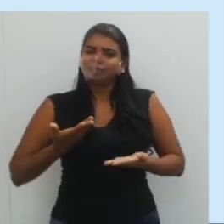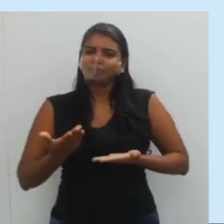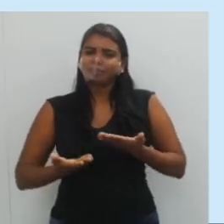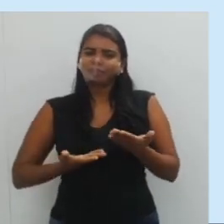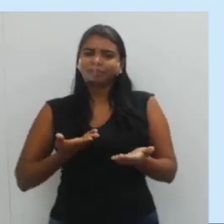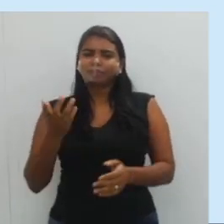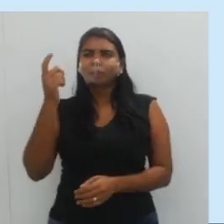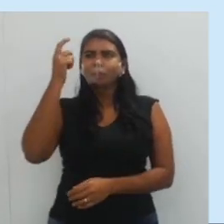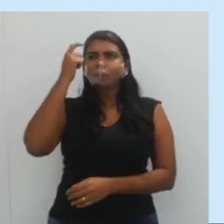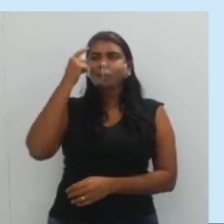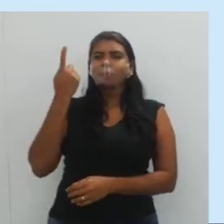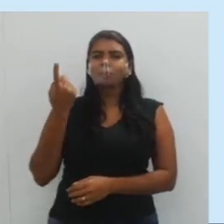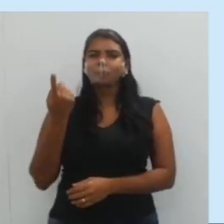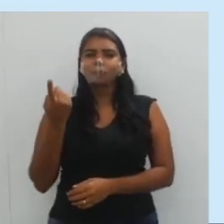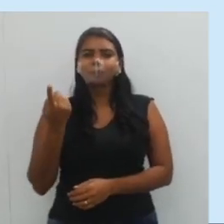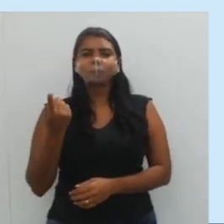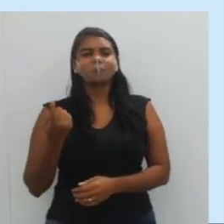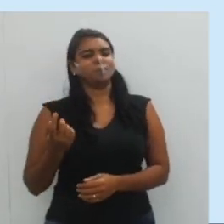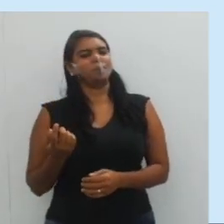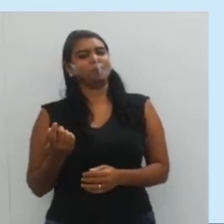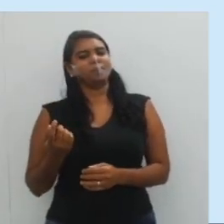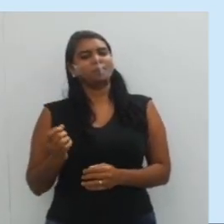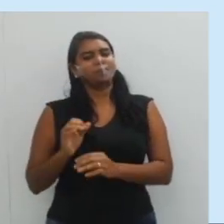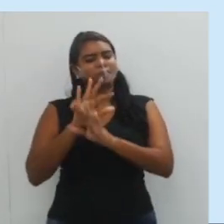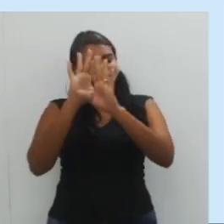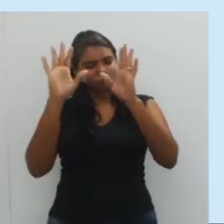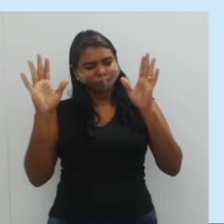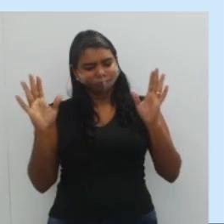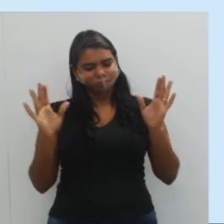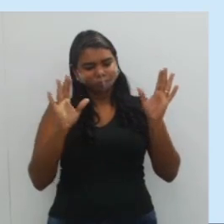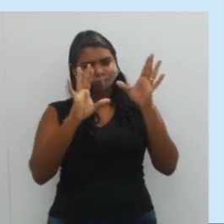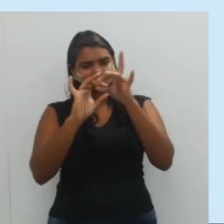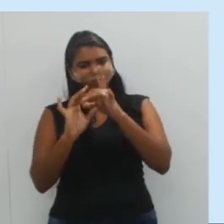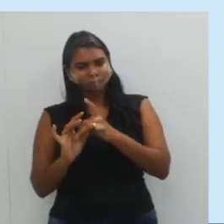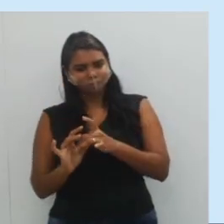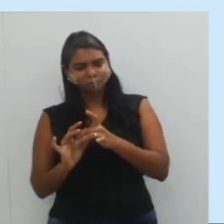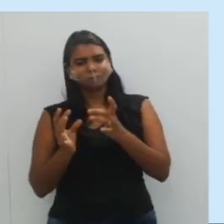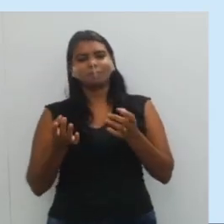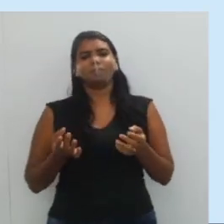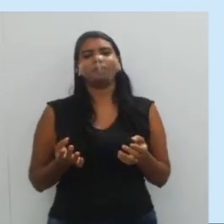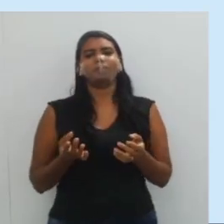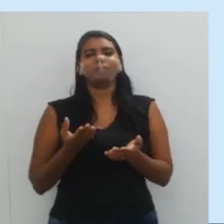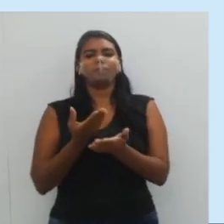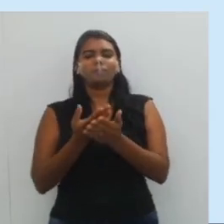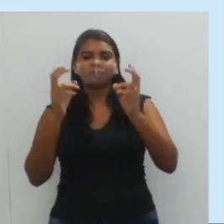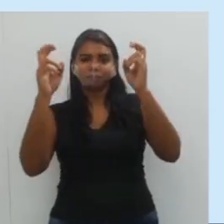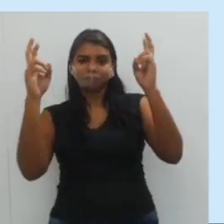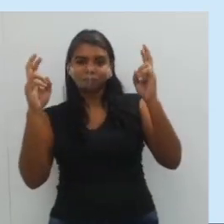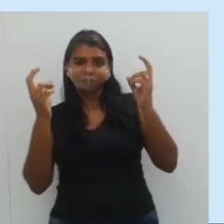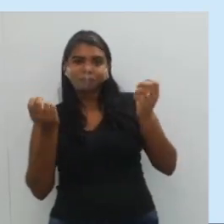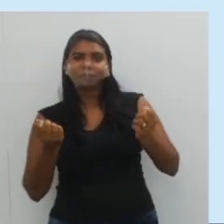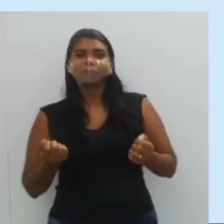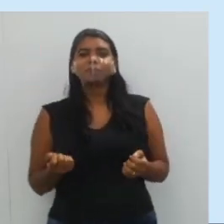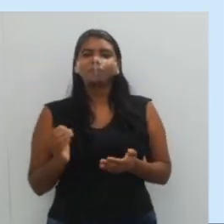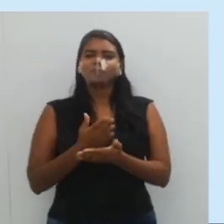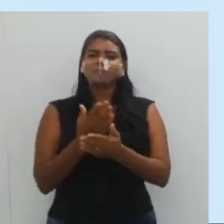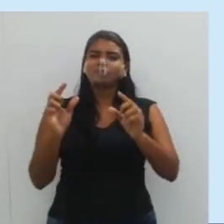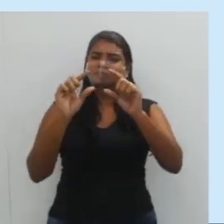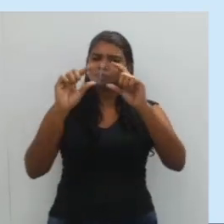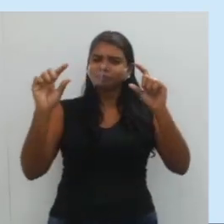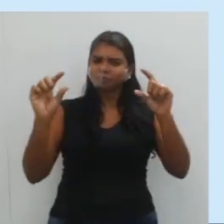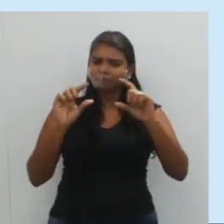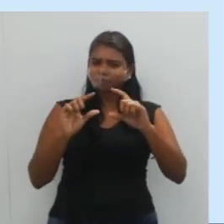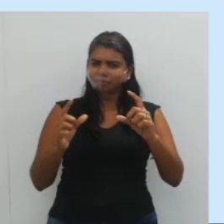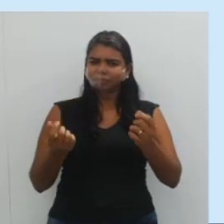nosso pensamento, o nosso passeio dentro desse componente, certo? Trouxe para vocês alguns versos